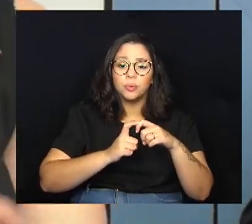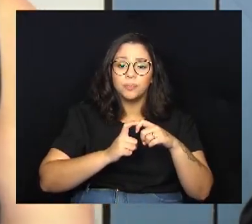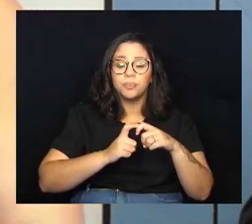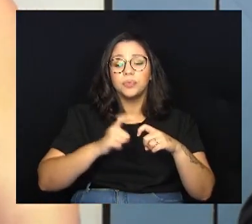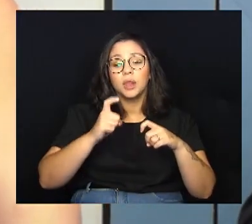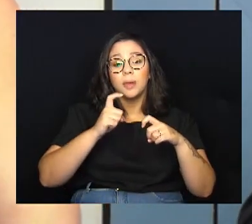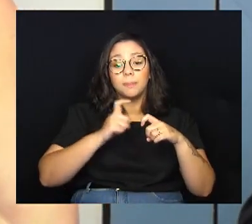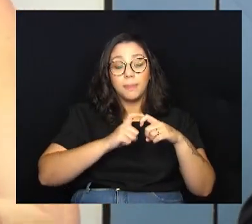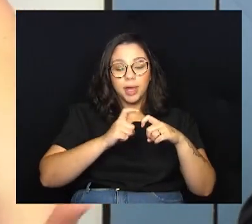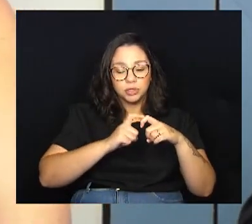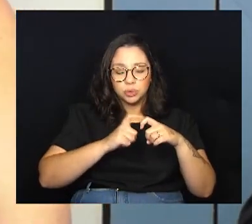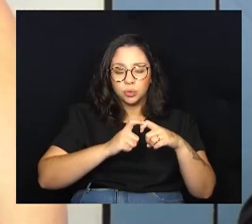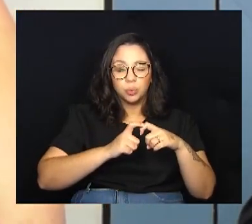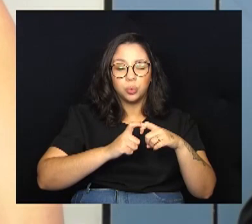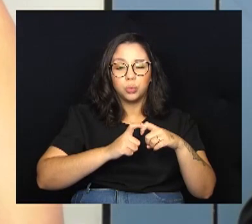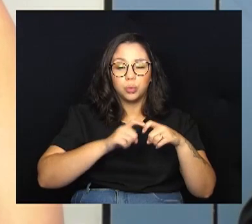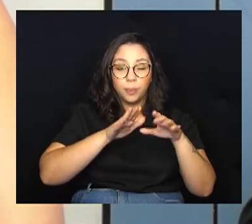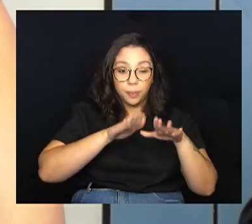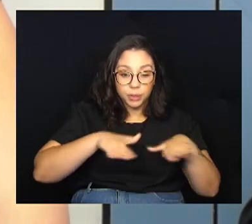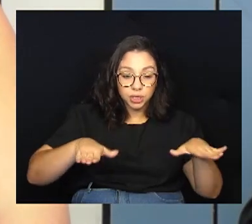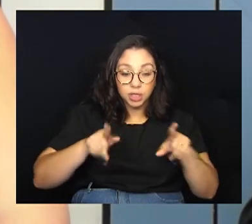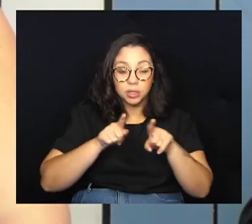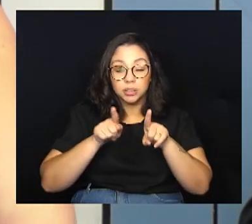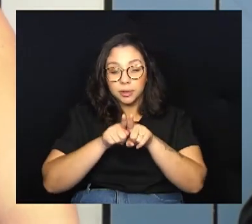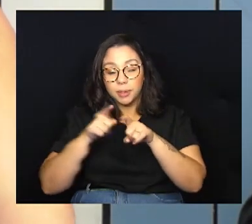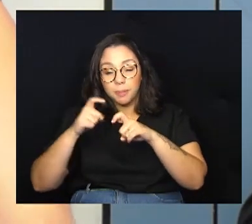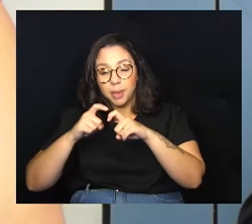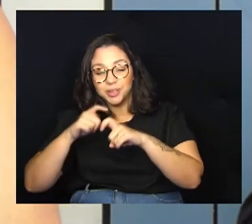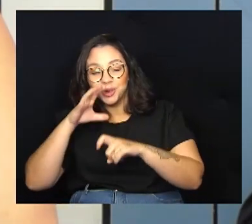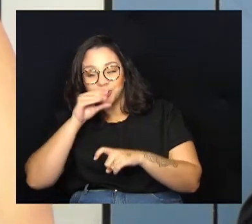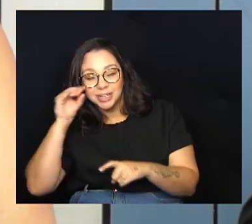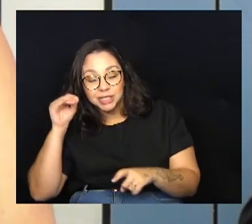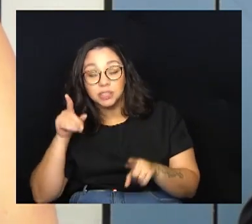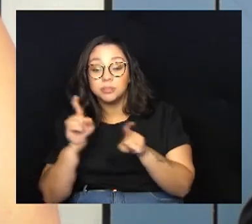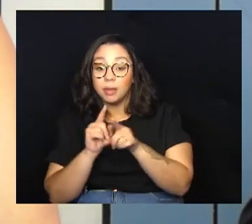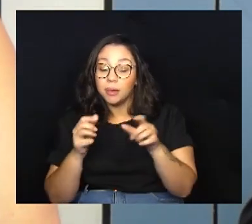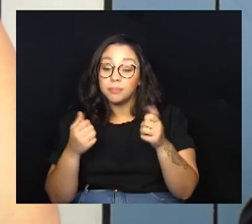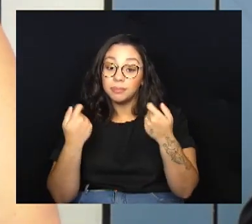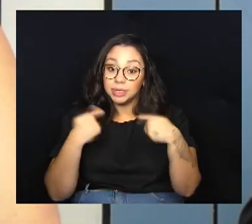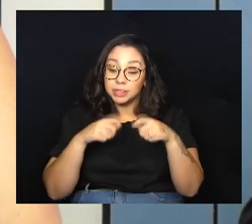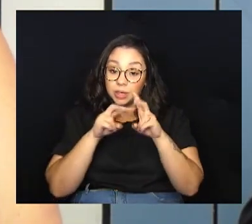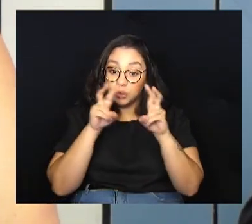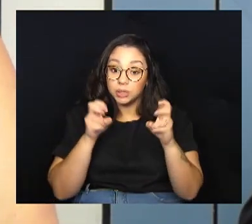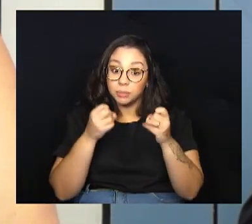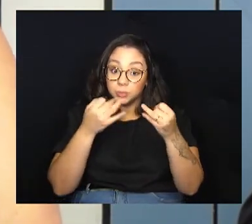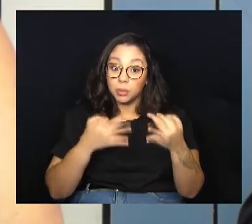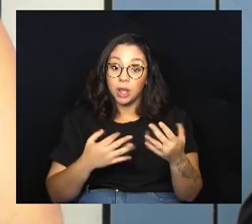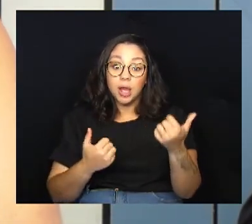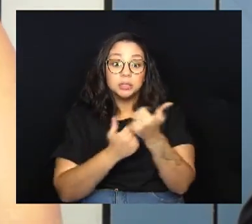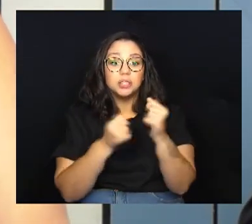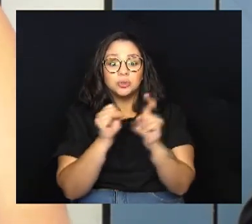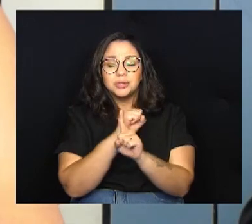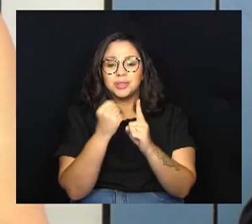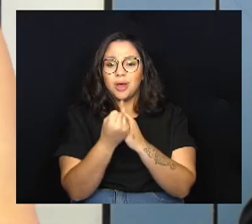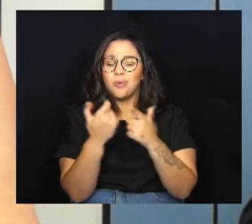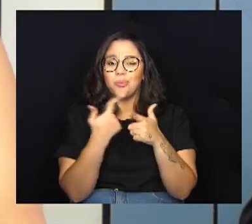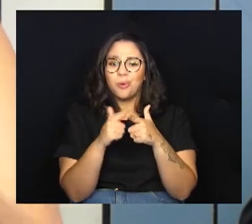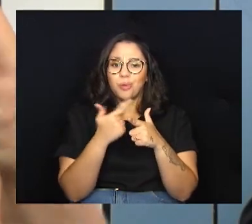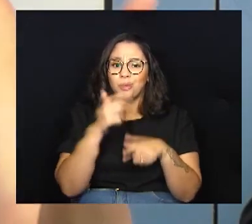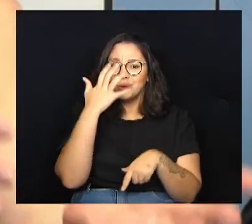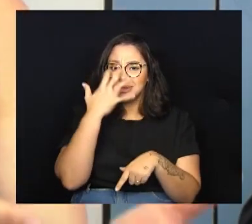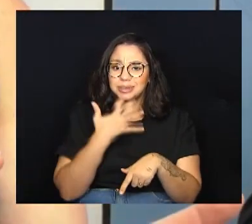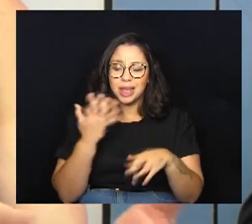para a escola. Fala a escola que conversa com você sobre isso. Aquele pai, aquela mãe, aquela família que terceiriza para a escola e fala, isso não é problema